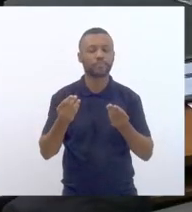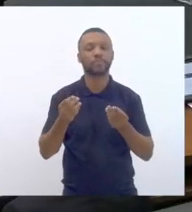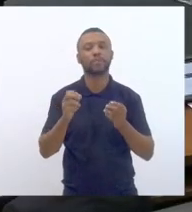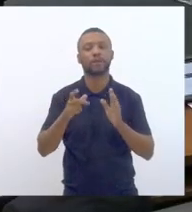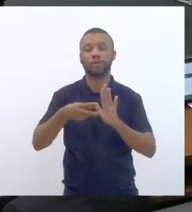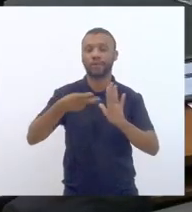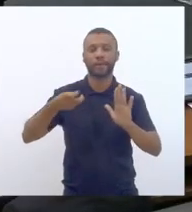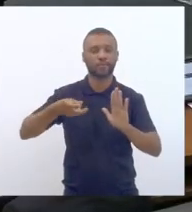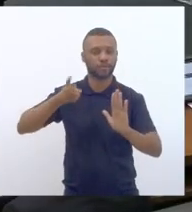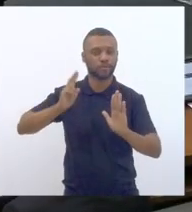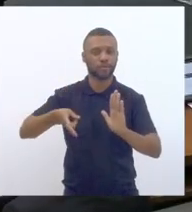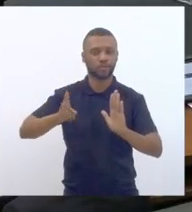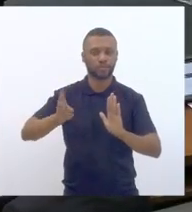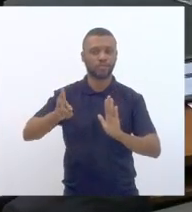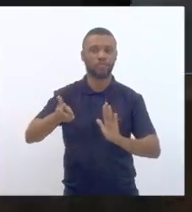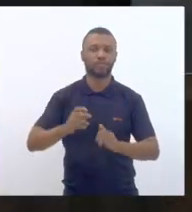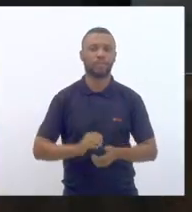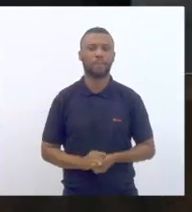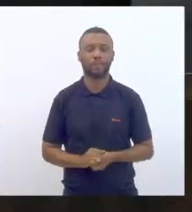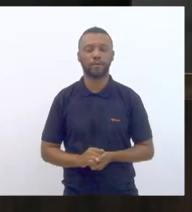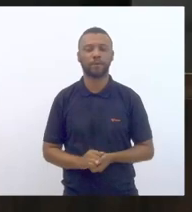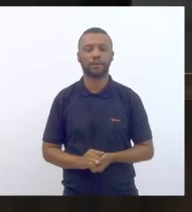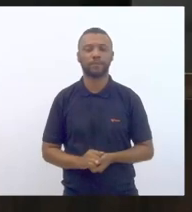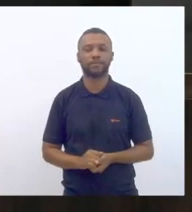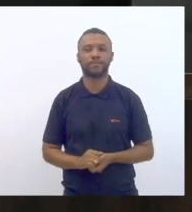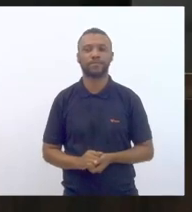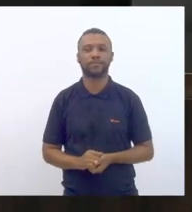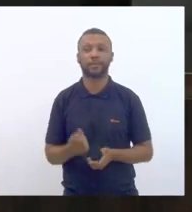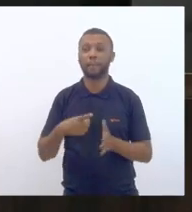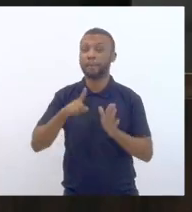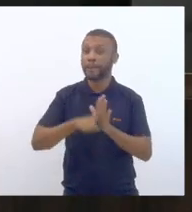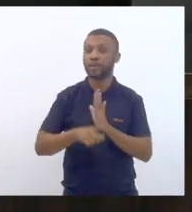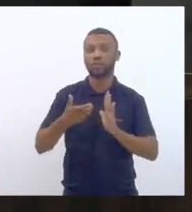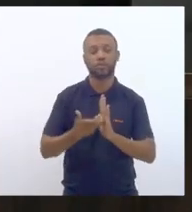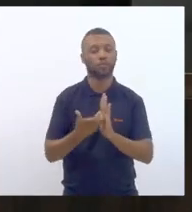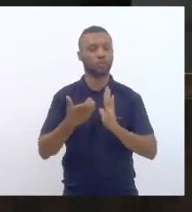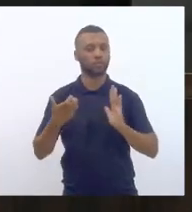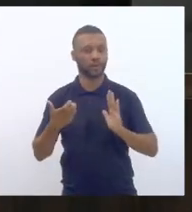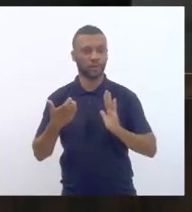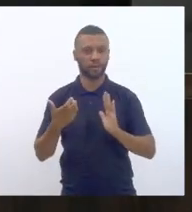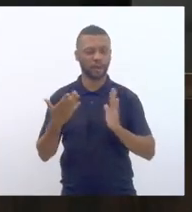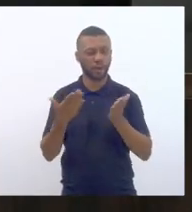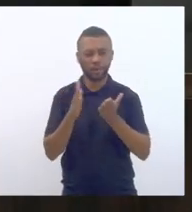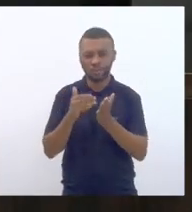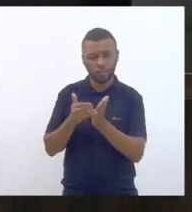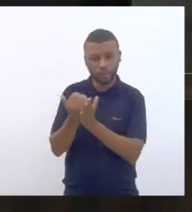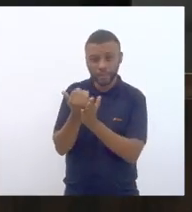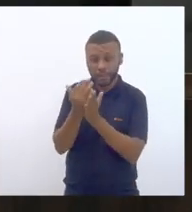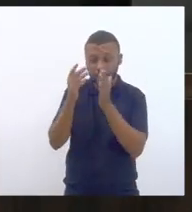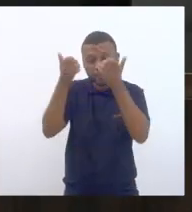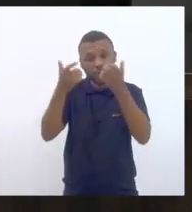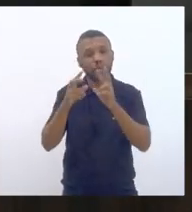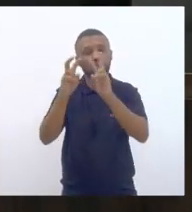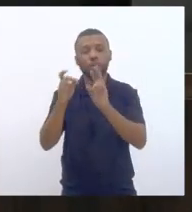Mantidos os vetos. Salvo destaques. Vamos aos destaques.